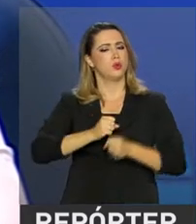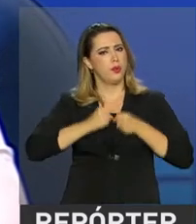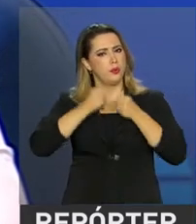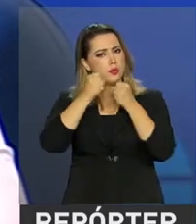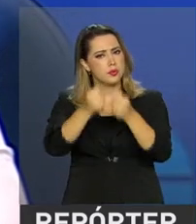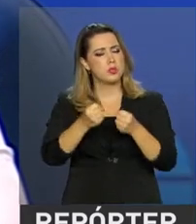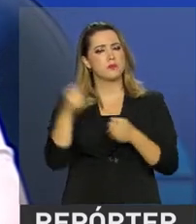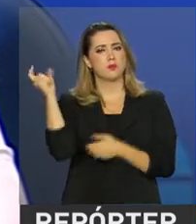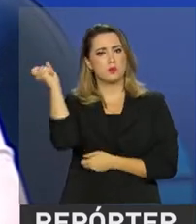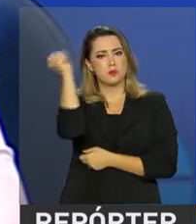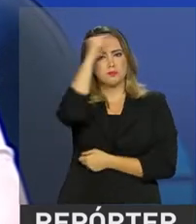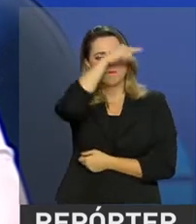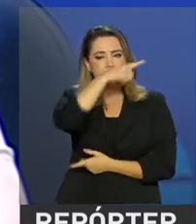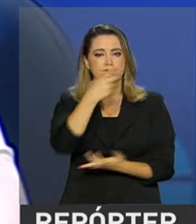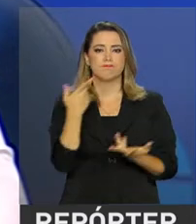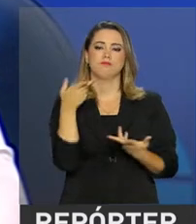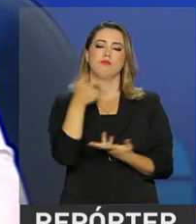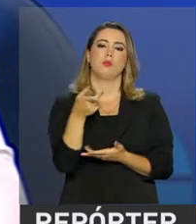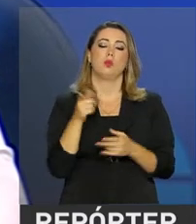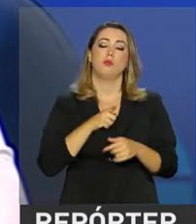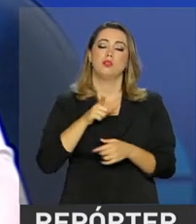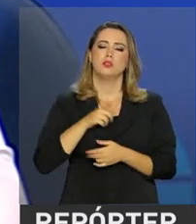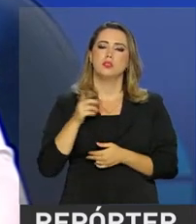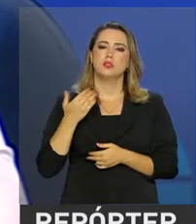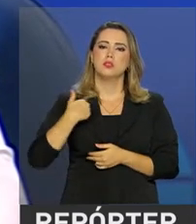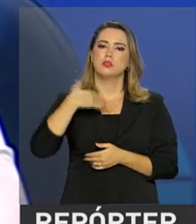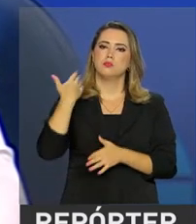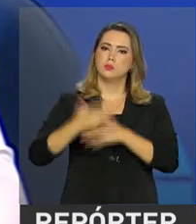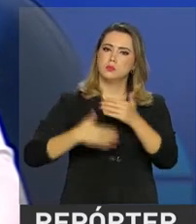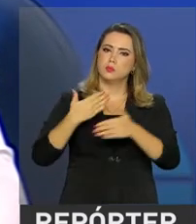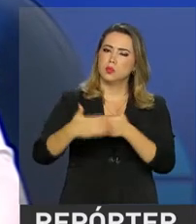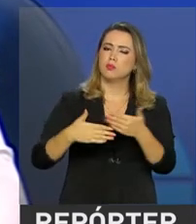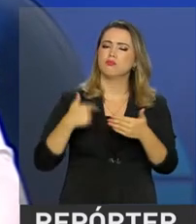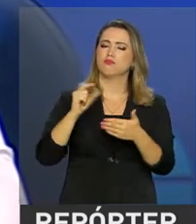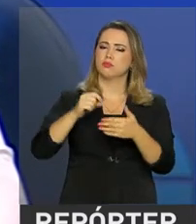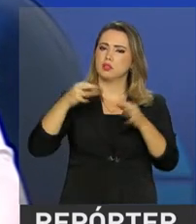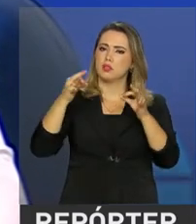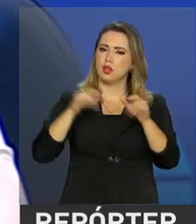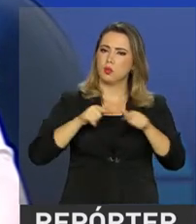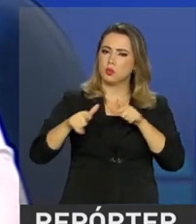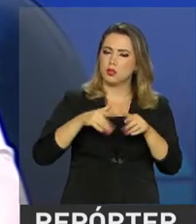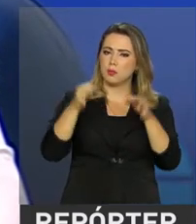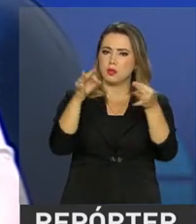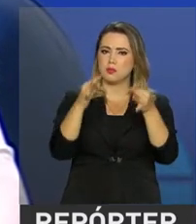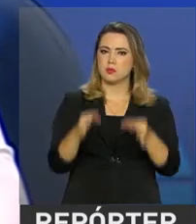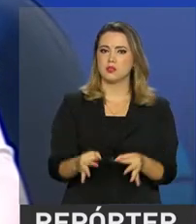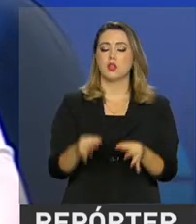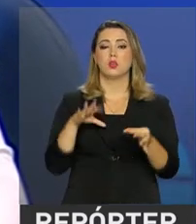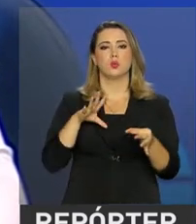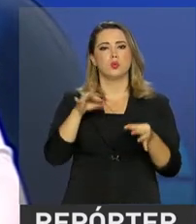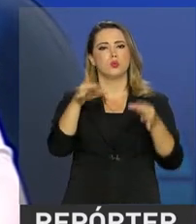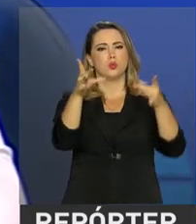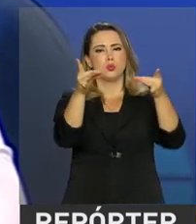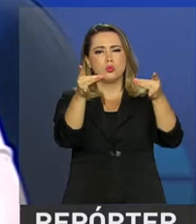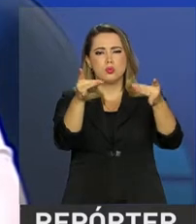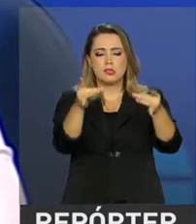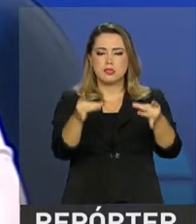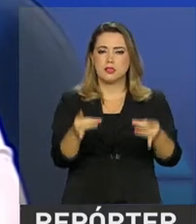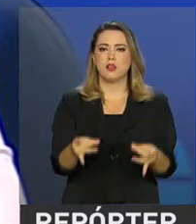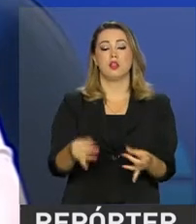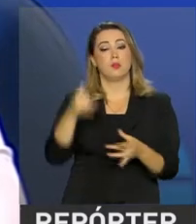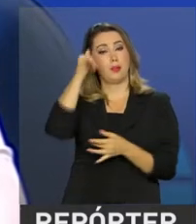hercúlea, dificílima, para que se tenha a logística adequada e todos os mecanismos de